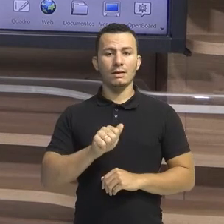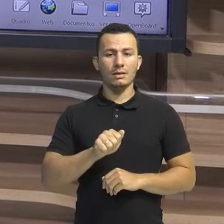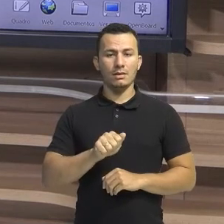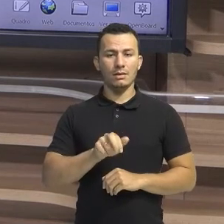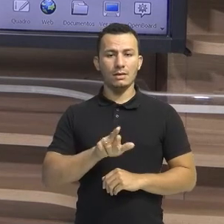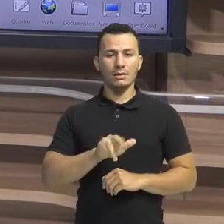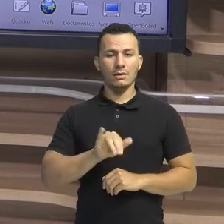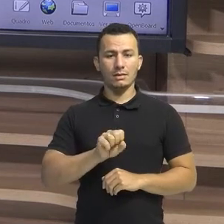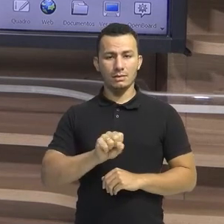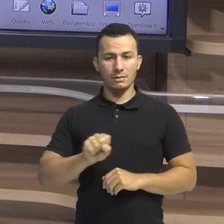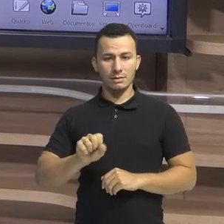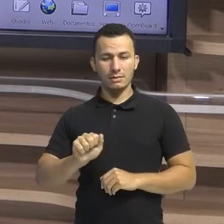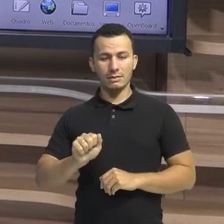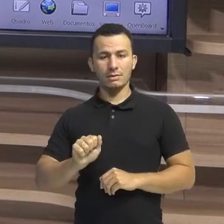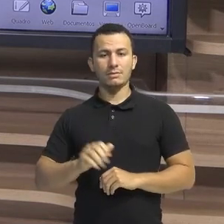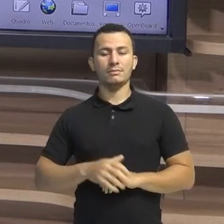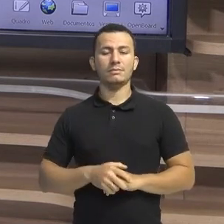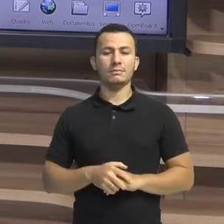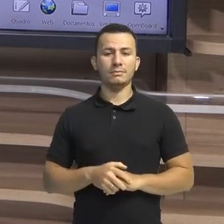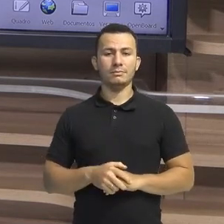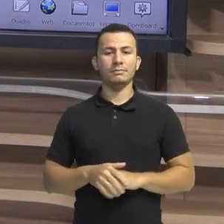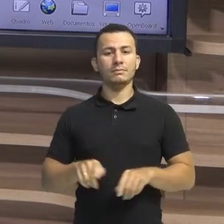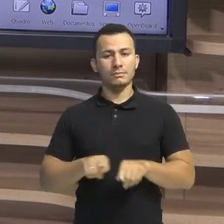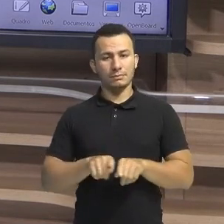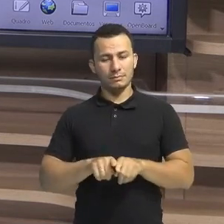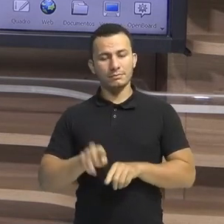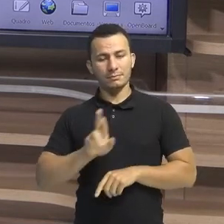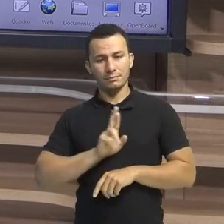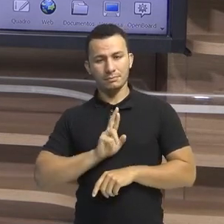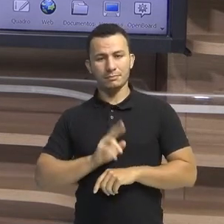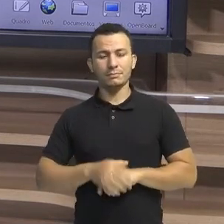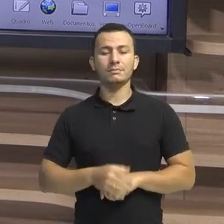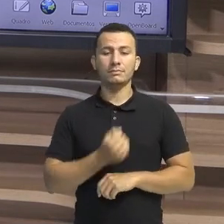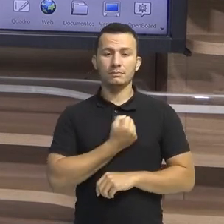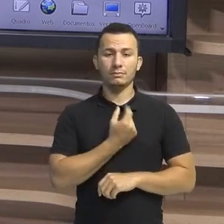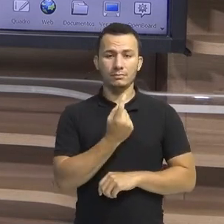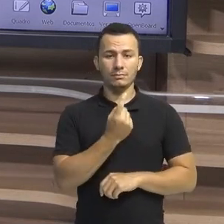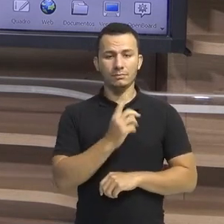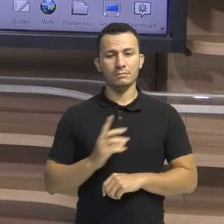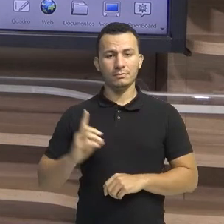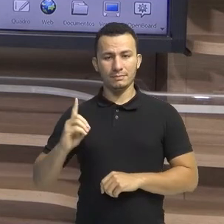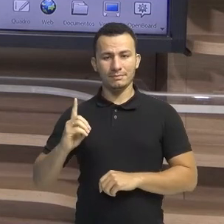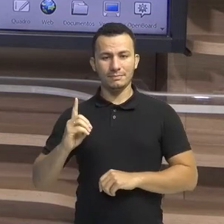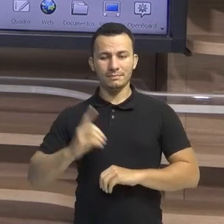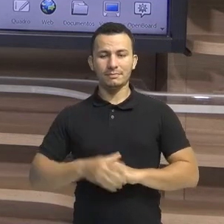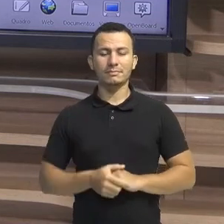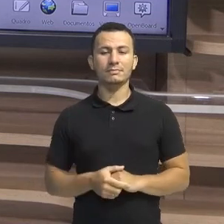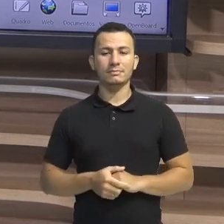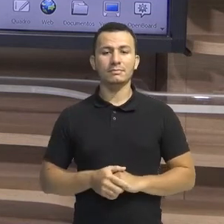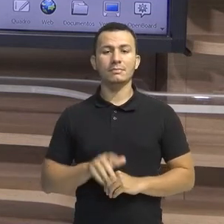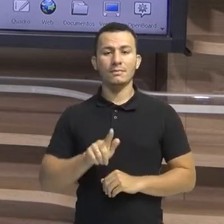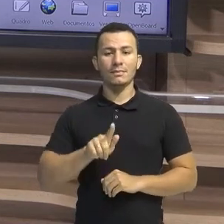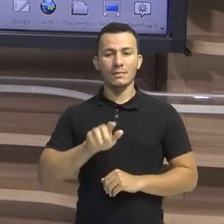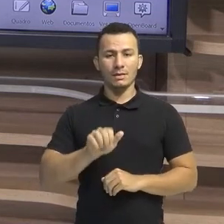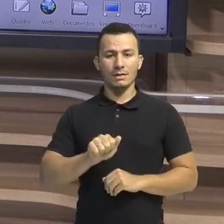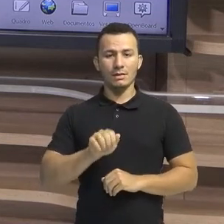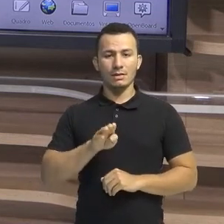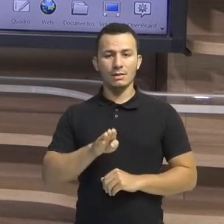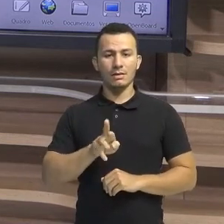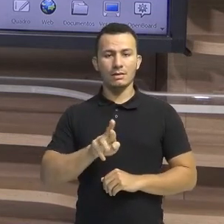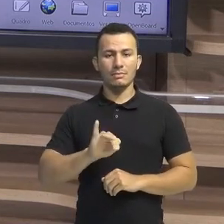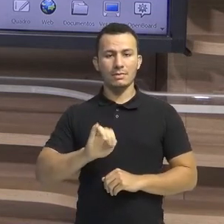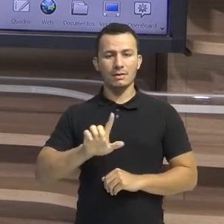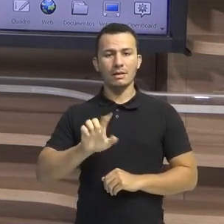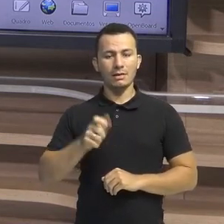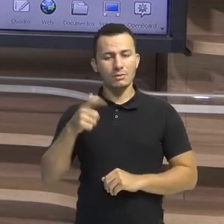Larissa, Escola Estadual Coronel José Assunção. Questão 1 é a letra D. Aí aqui a Gabriele e o Vinícius